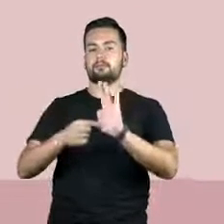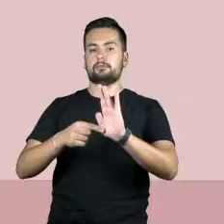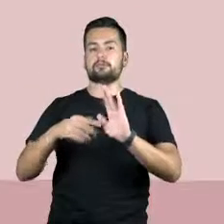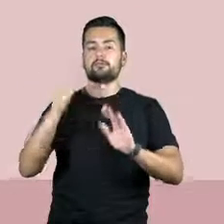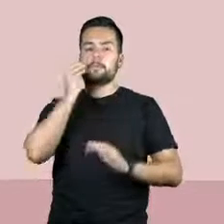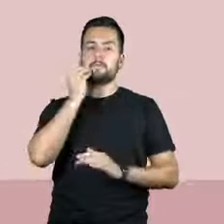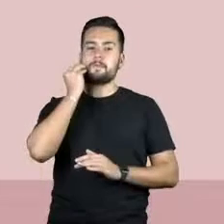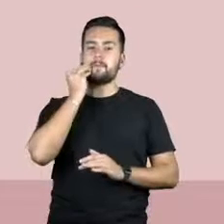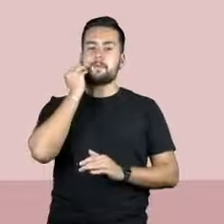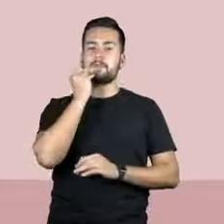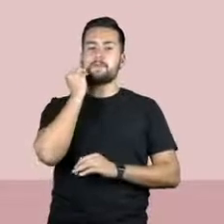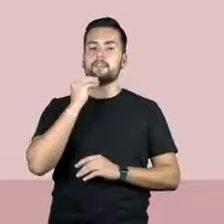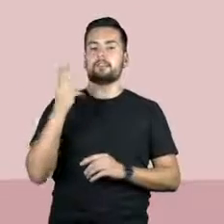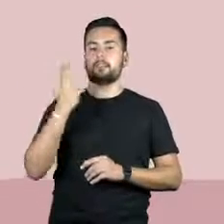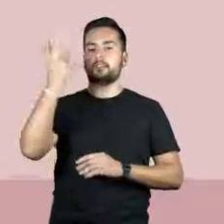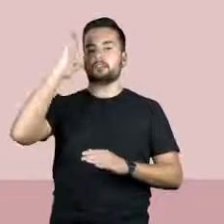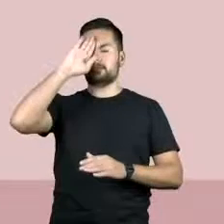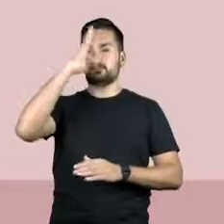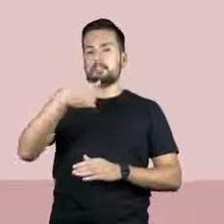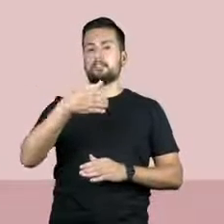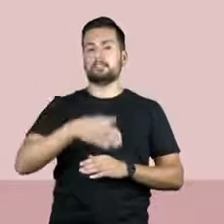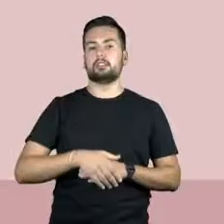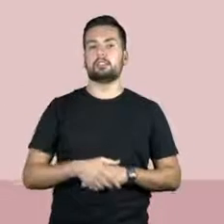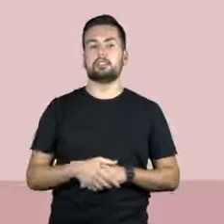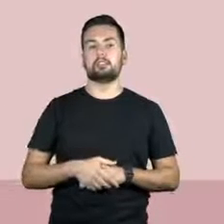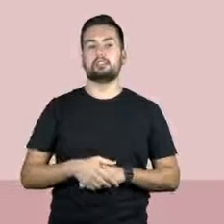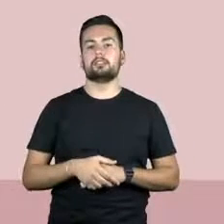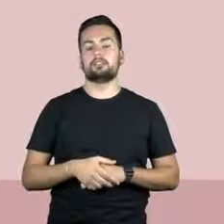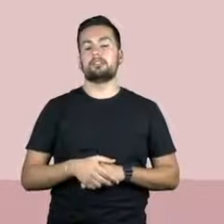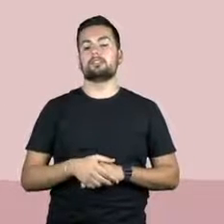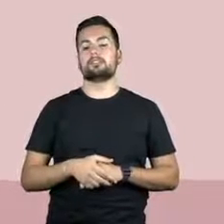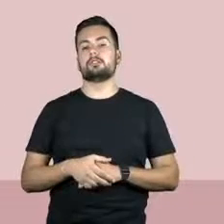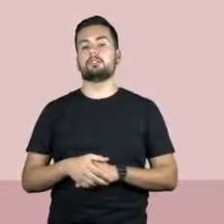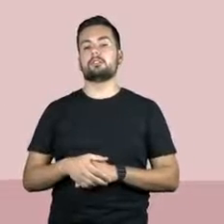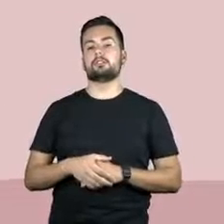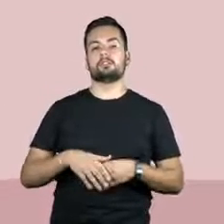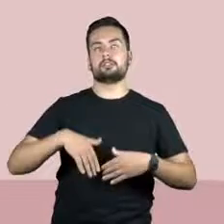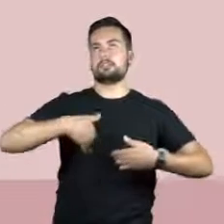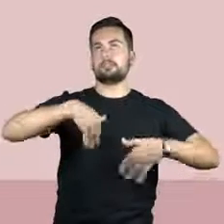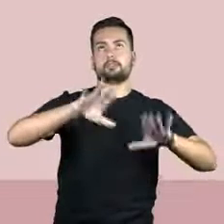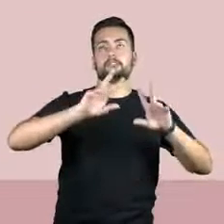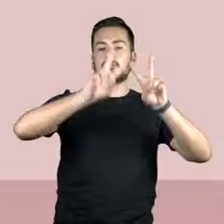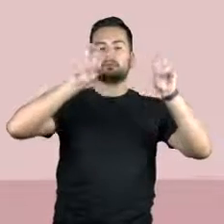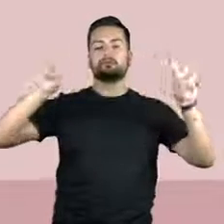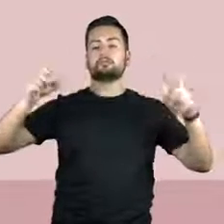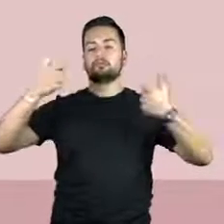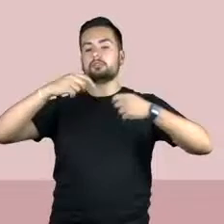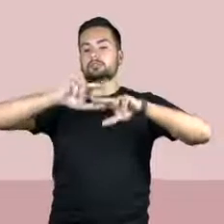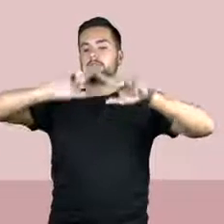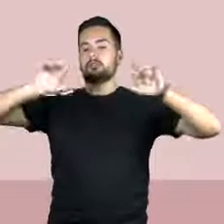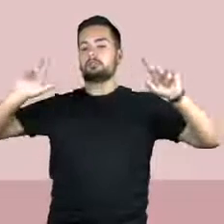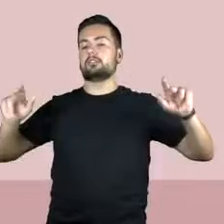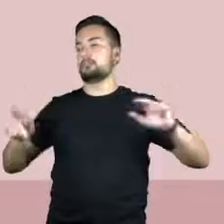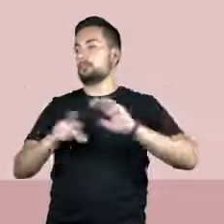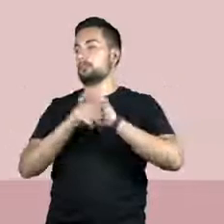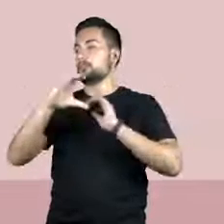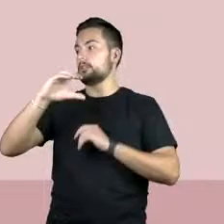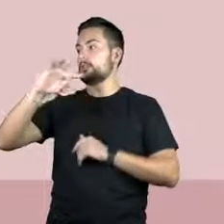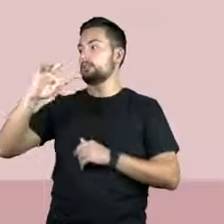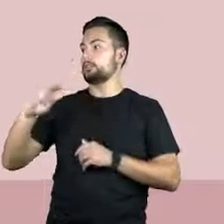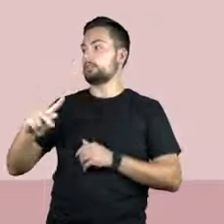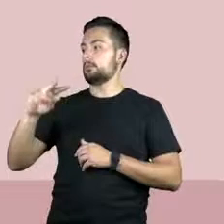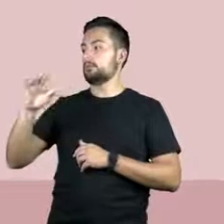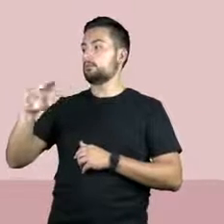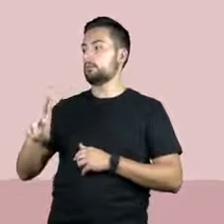inclusive, que vão dar esses valores diretamente, né? Cisalhamento direto, triaxial, correlações por CPTU e muitos outros.